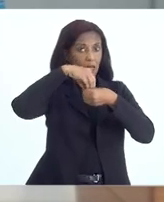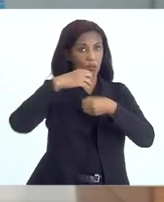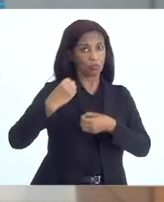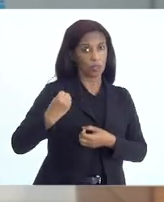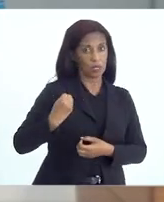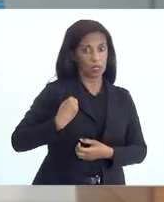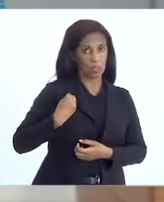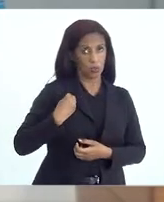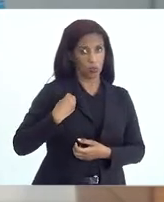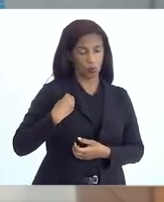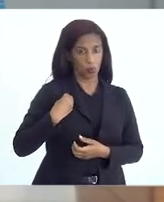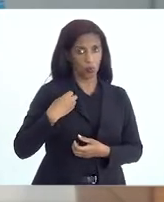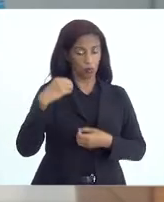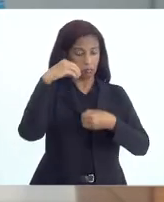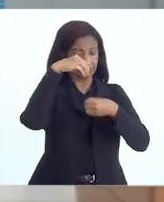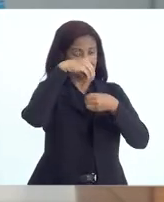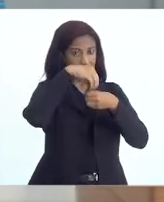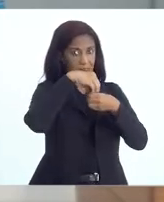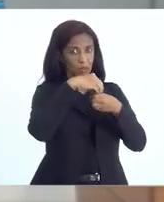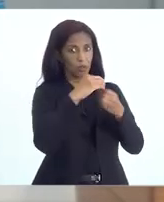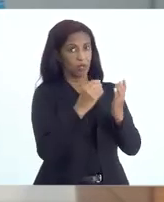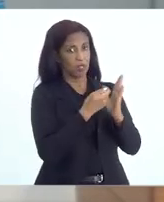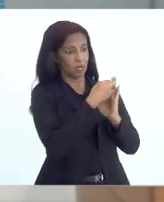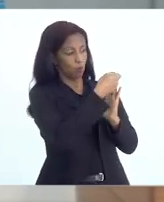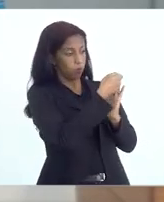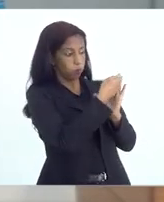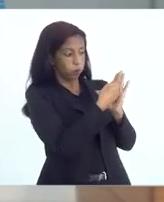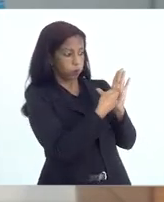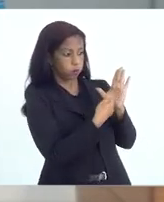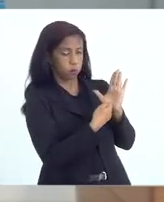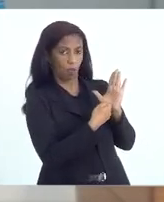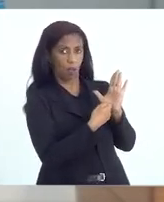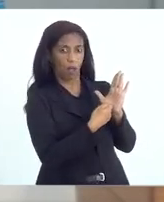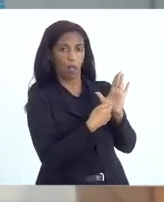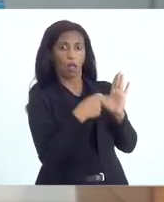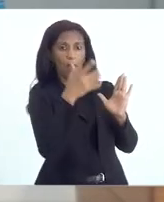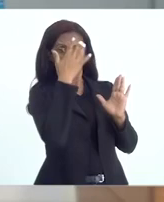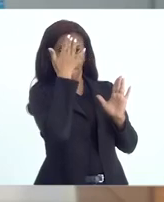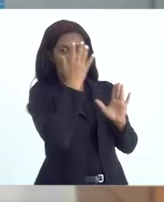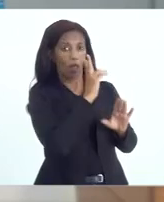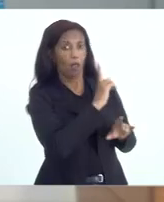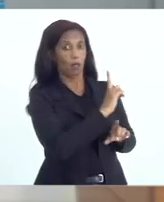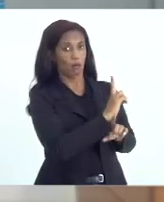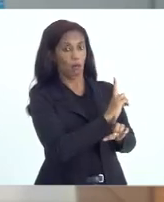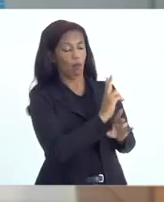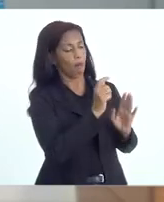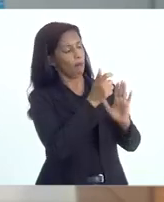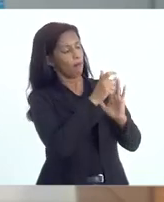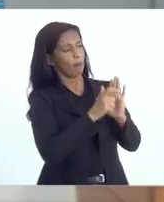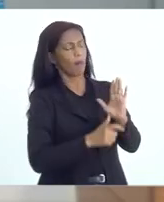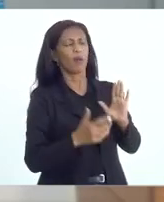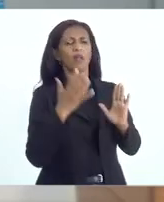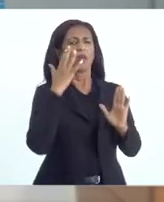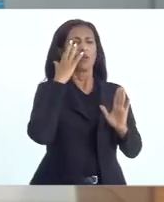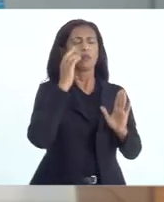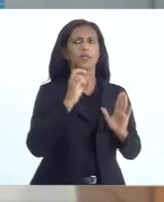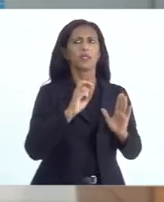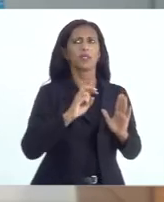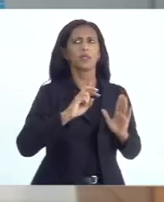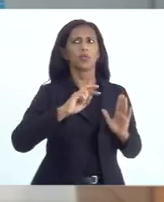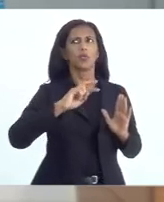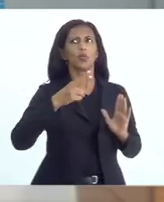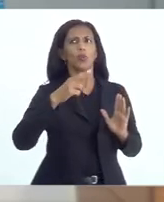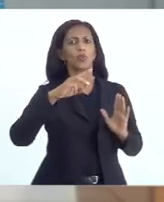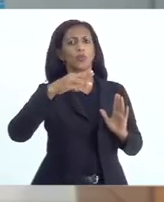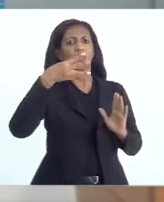número de vagas dentro desse cadastro de reserva ou não sei se foi na época de duas ou três vezes